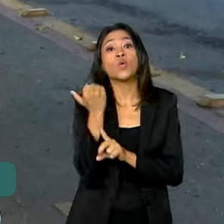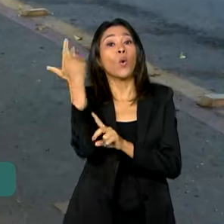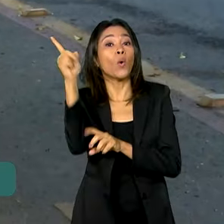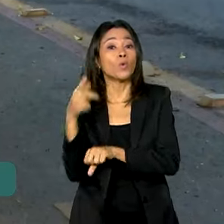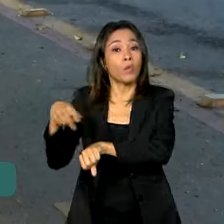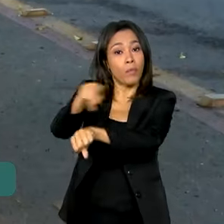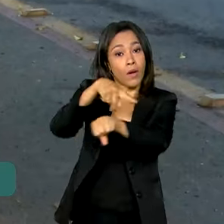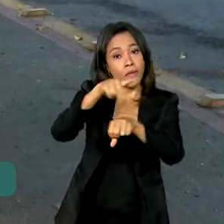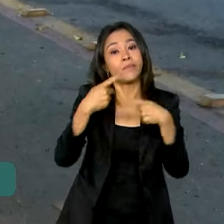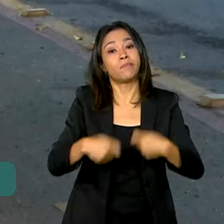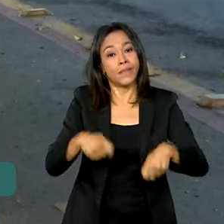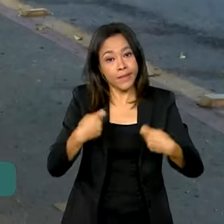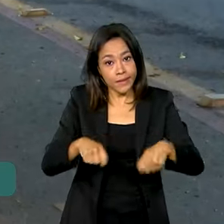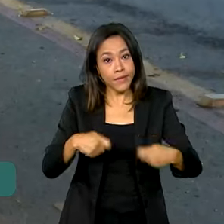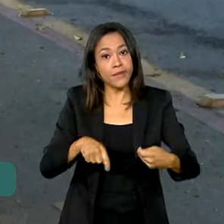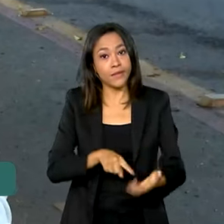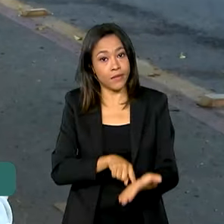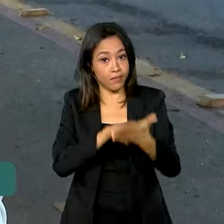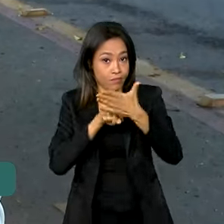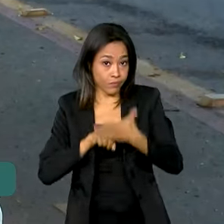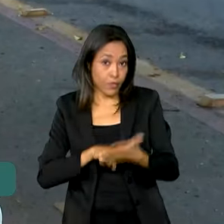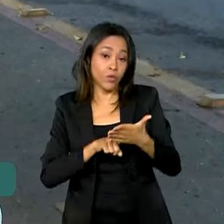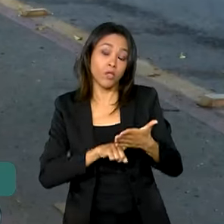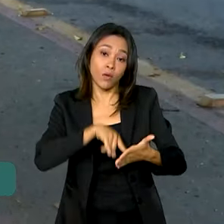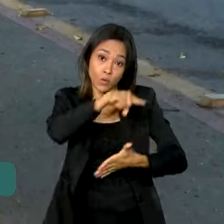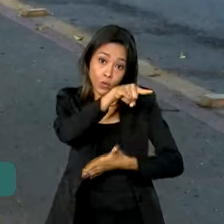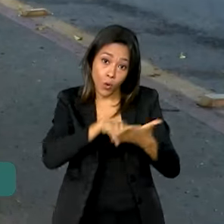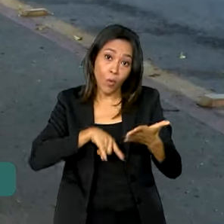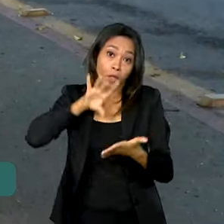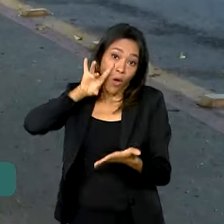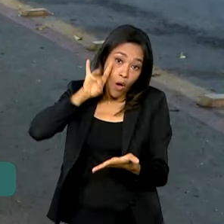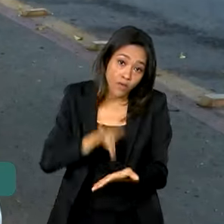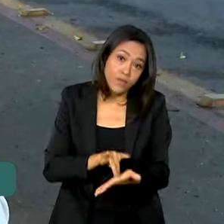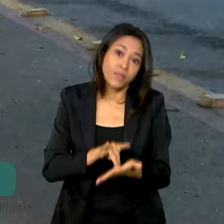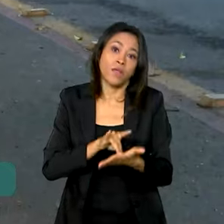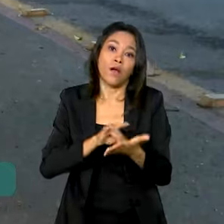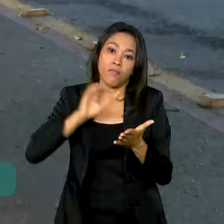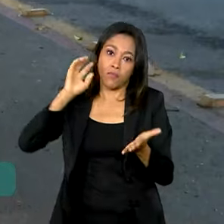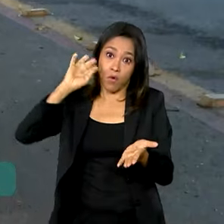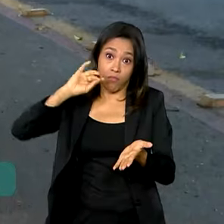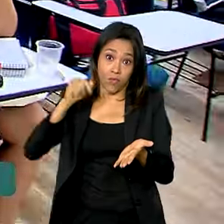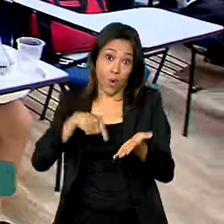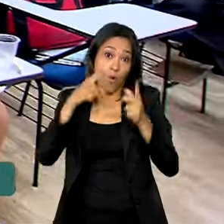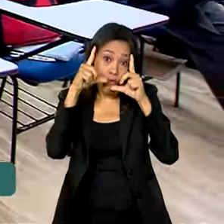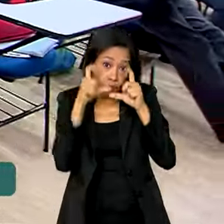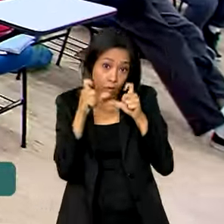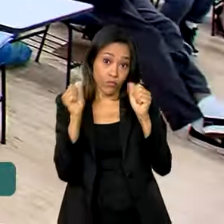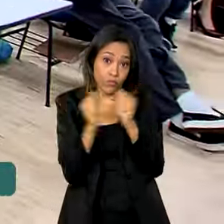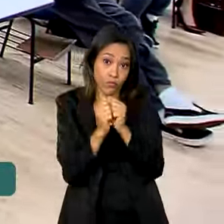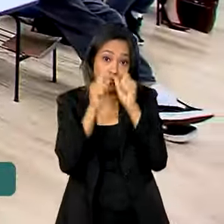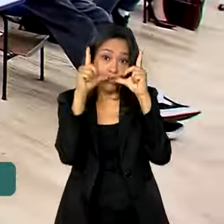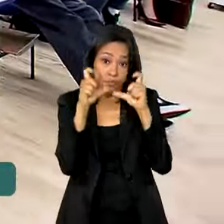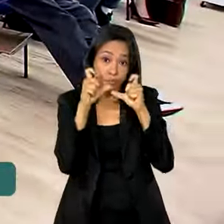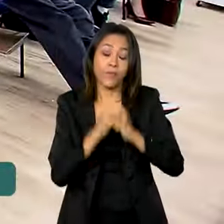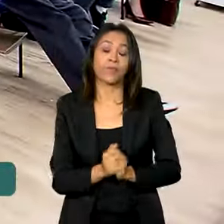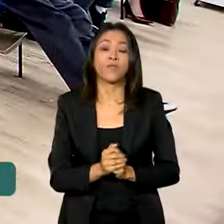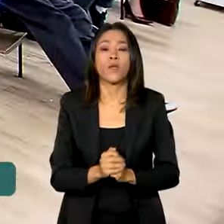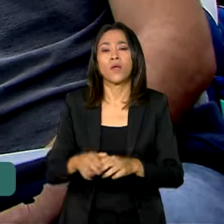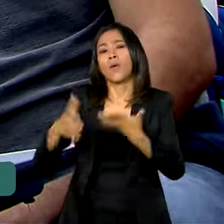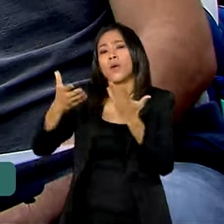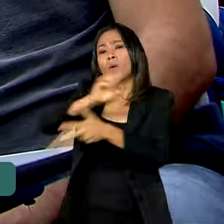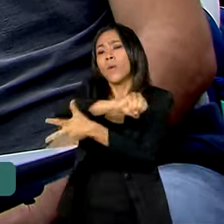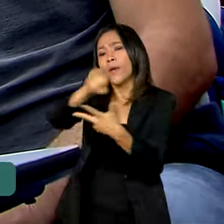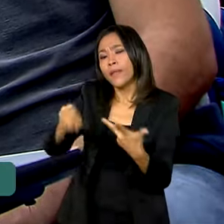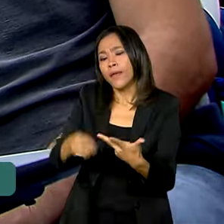obrigatória a apresentação de um dos documentos de identificação oficial e original com foto. O Exame Nacional do Ensino Médio